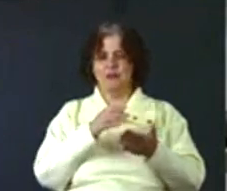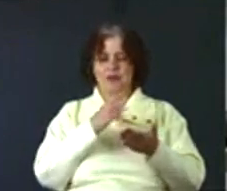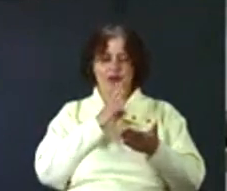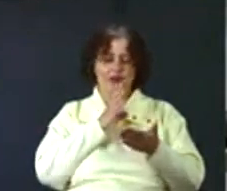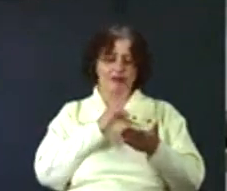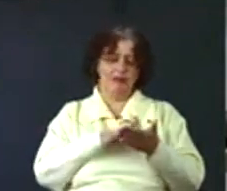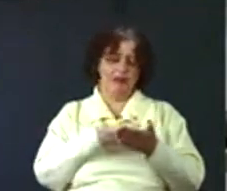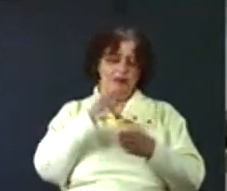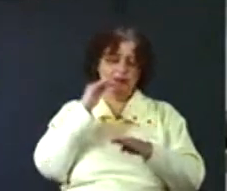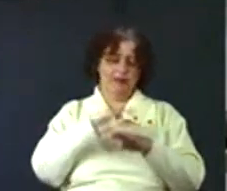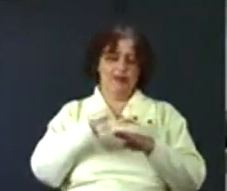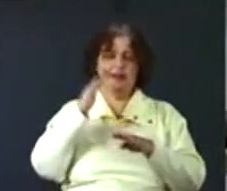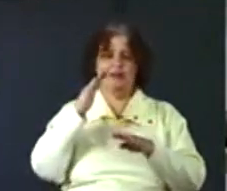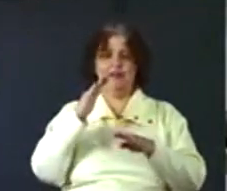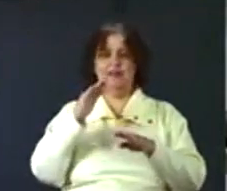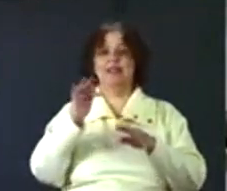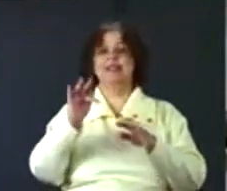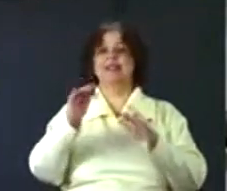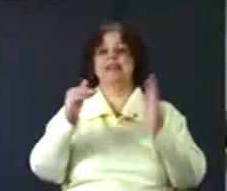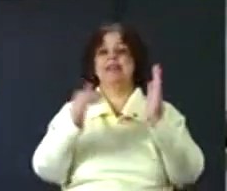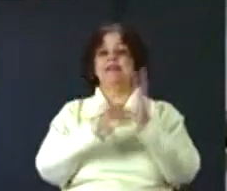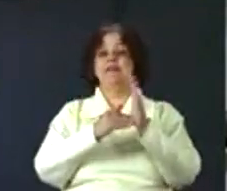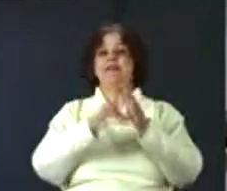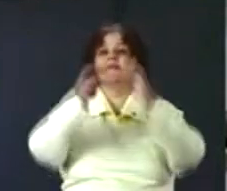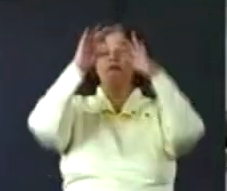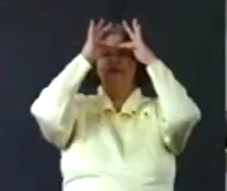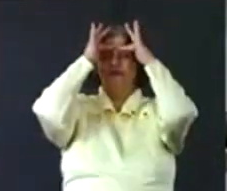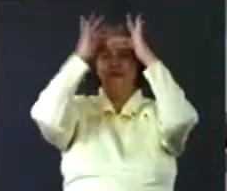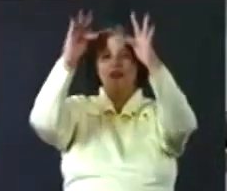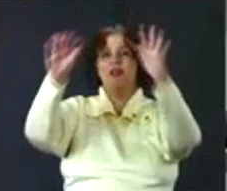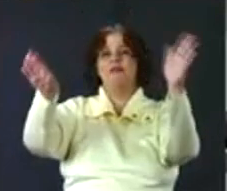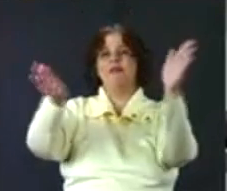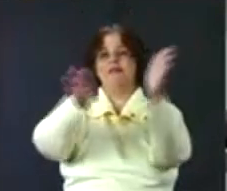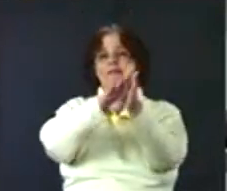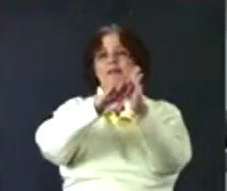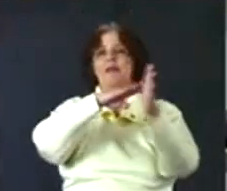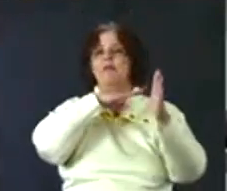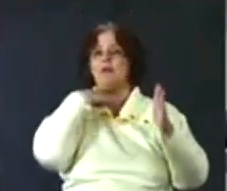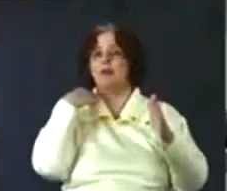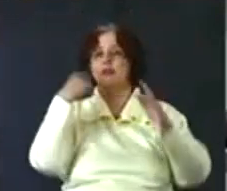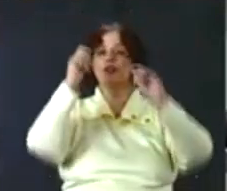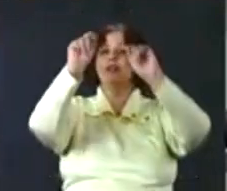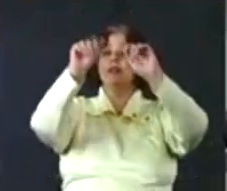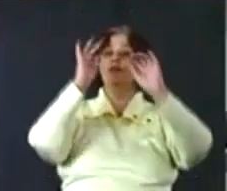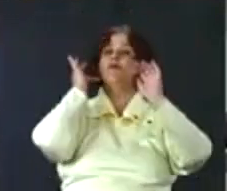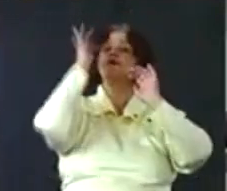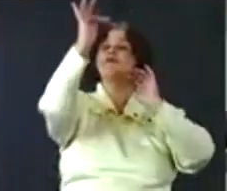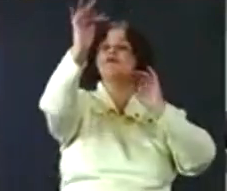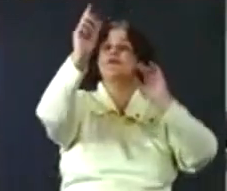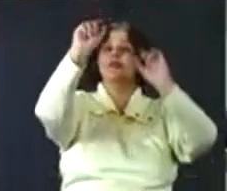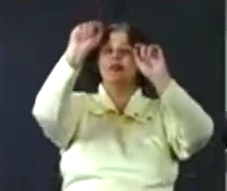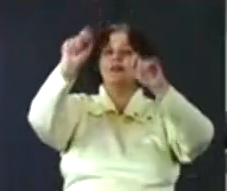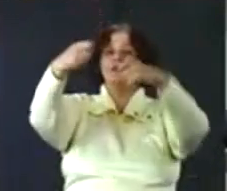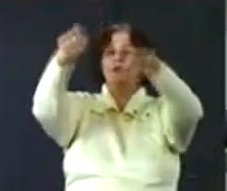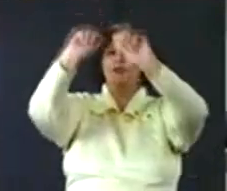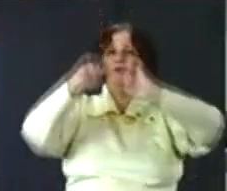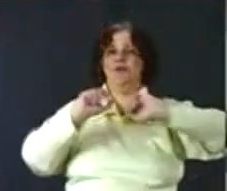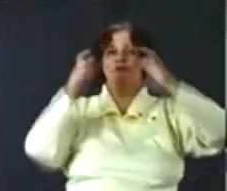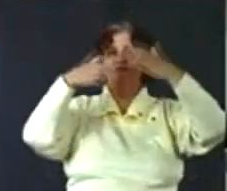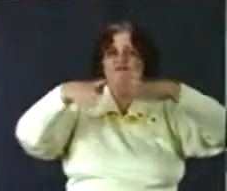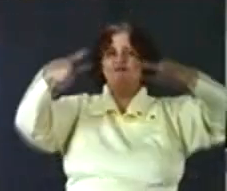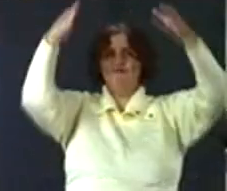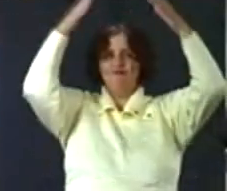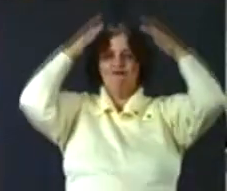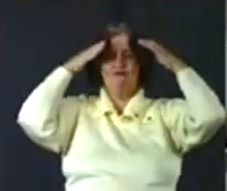igreja: ser fiel até a morte, e dar-te-ei a coroa da vida. A ideia aqui não é que você vai